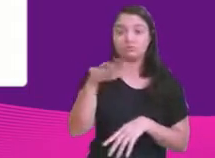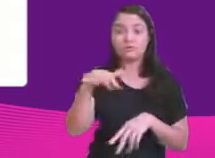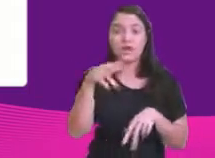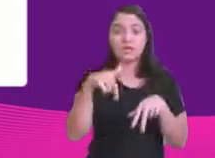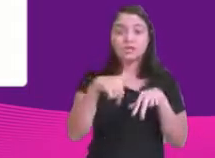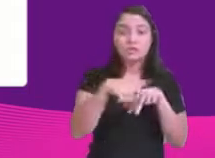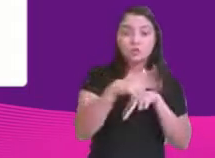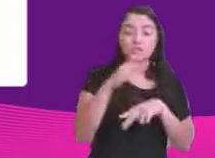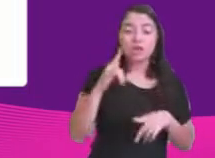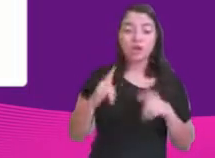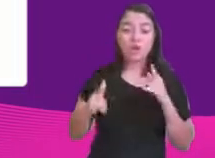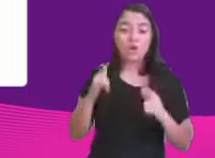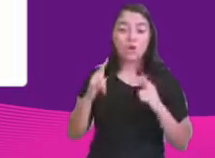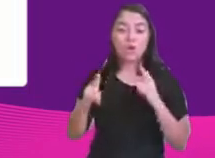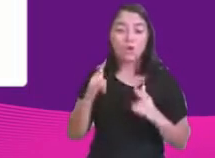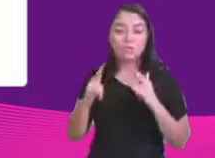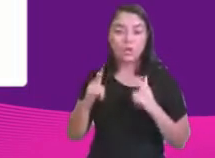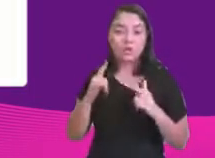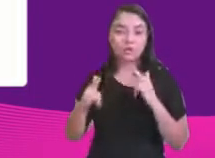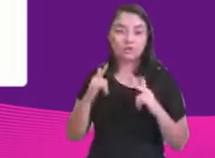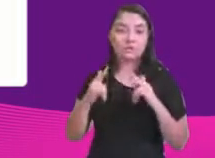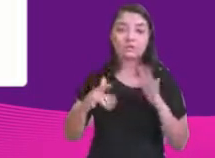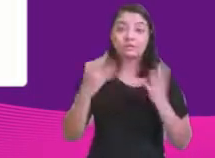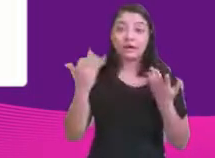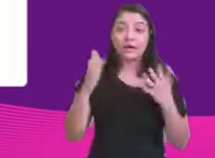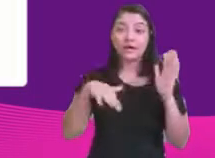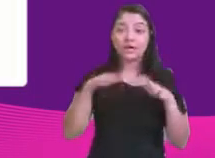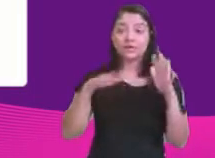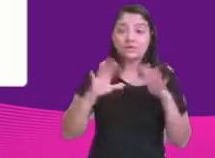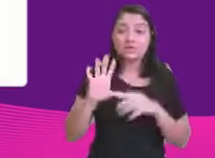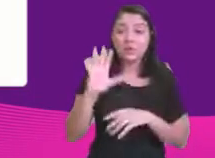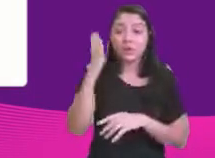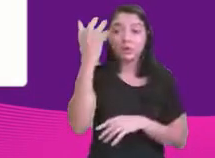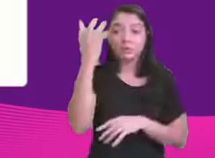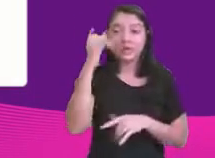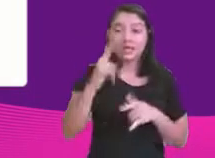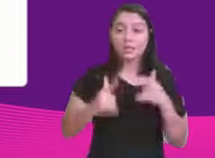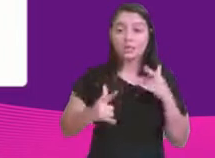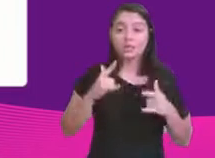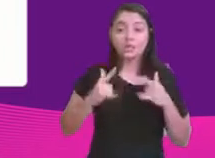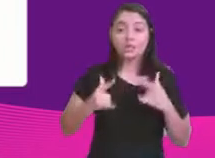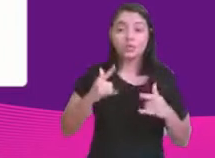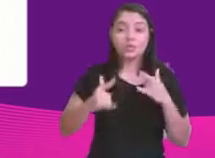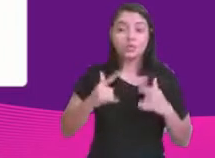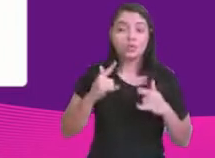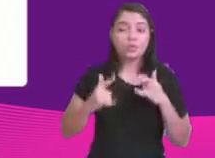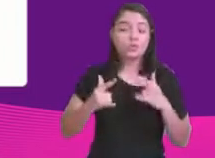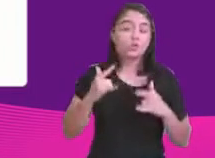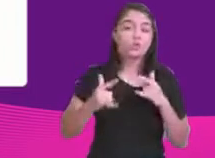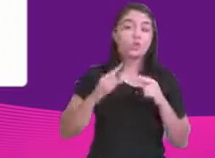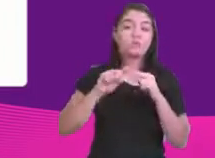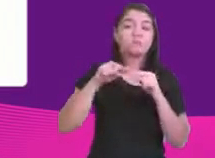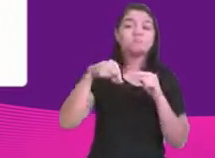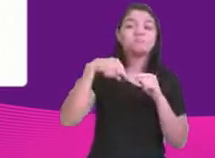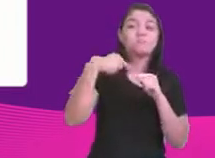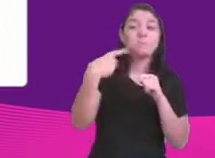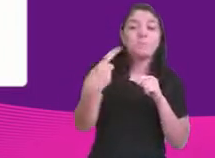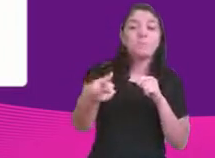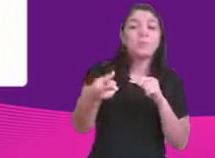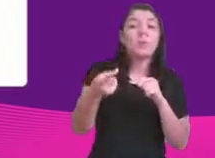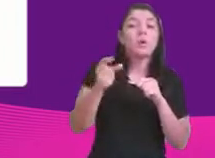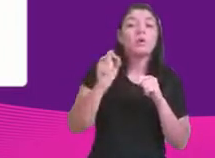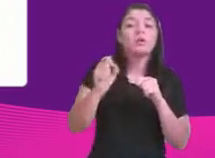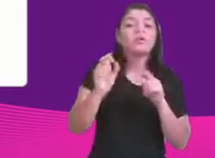uma vez executada essa cirurgia nesses pacientes difíceis, com margens adequadas, nós vamos, do ponto de vista